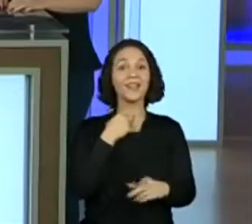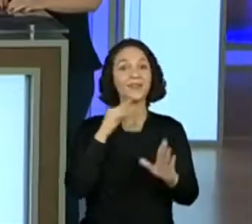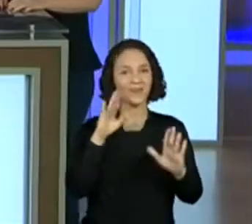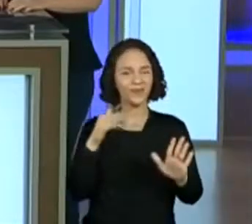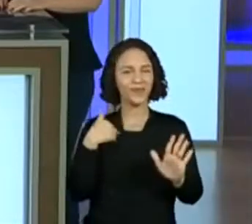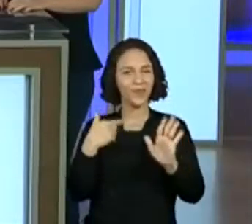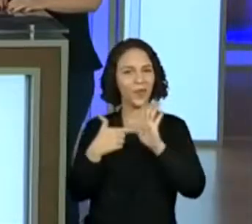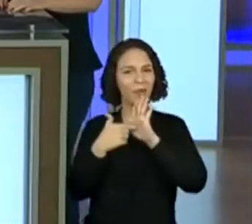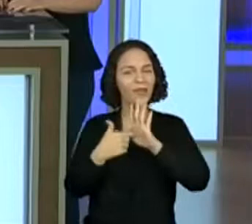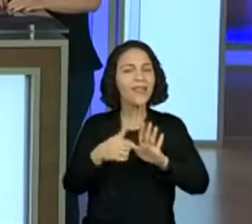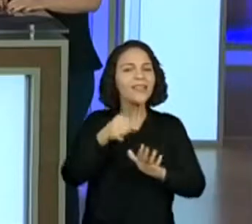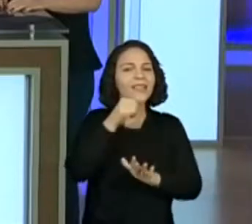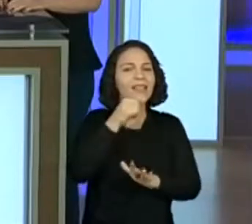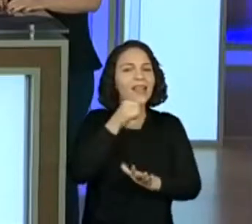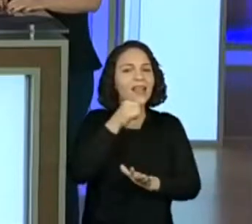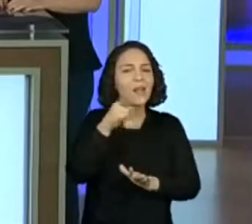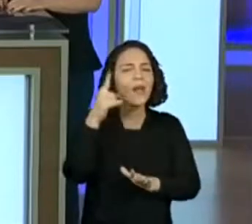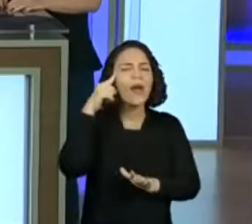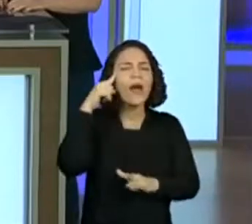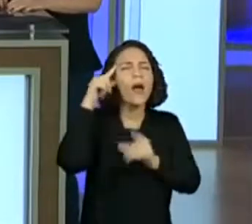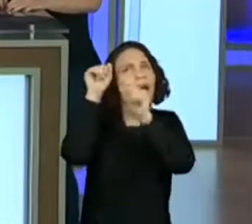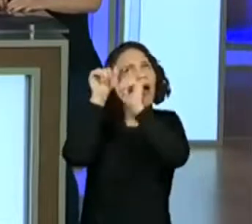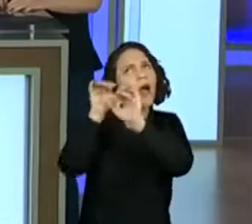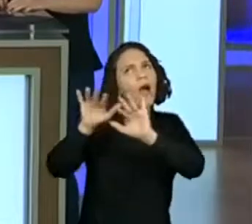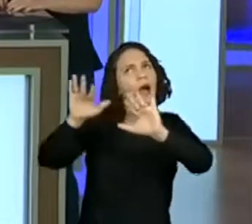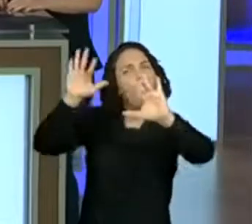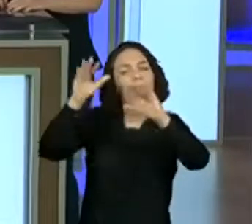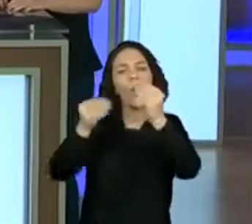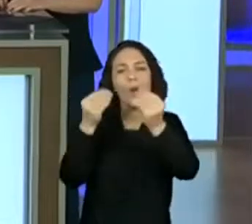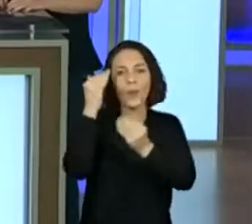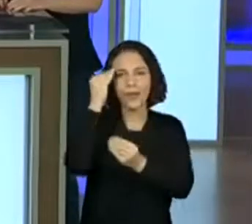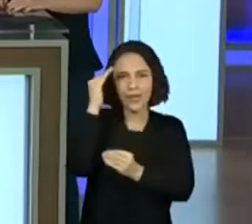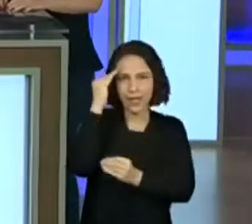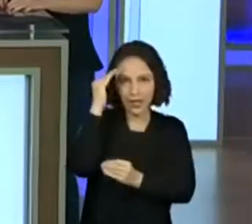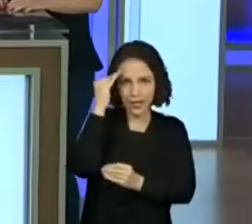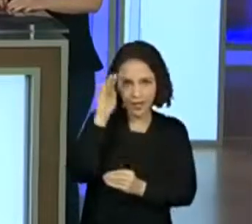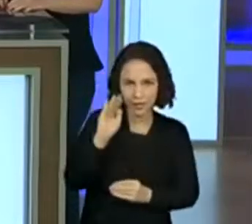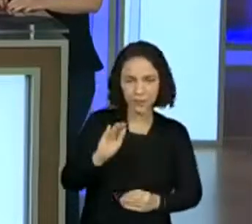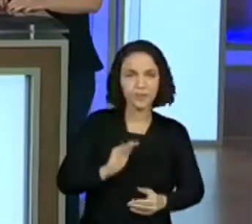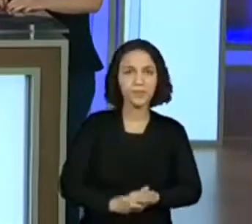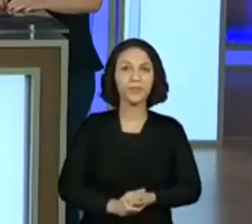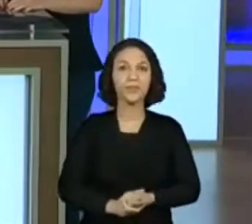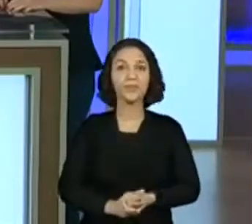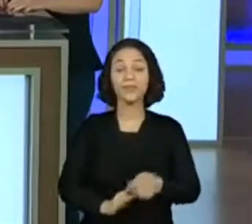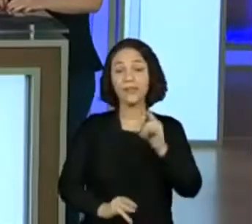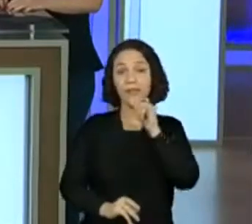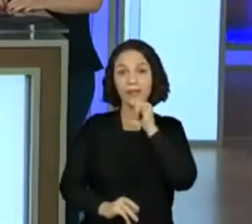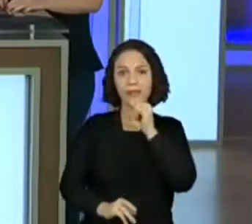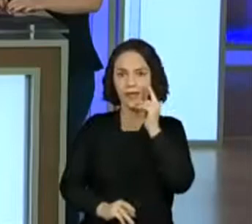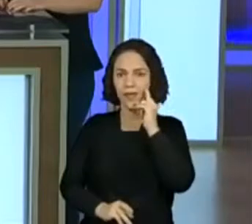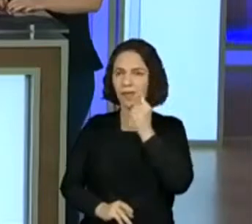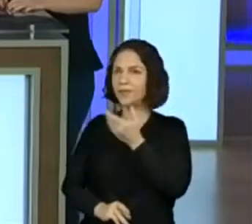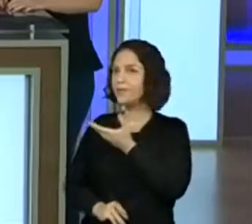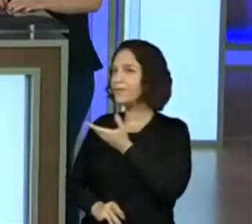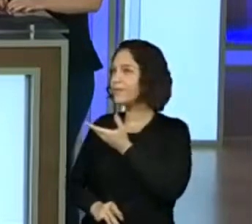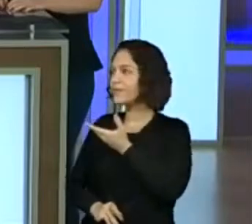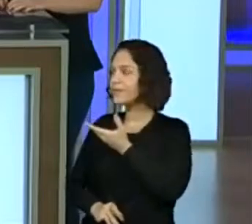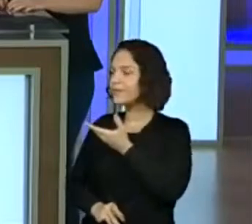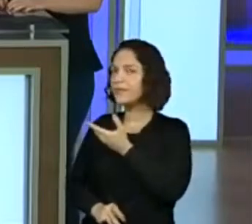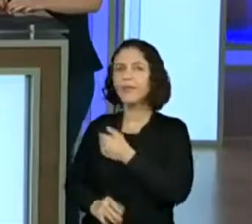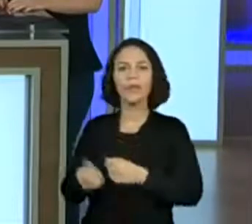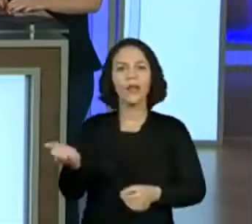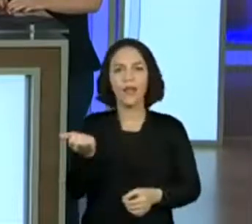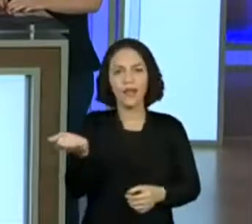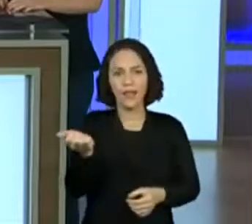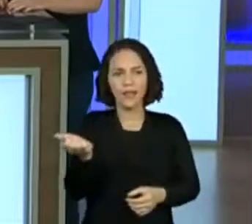pouquinho, já para eles, né, para a criançada entender. Olha lá, a gente tem aqui, por exemplo, se a gente olhar o